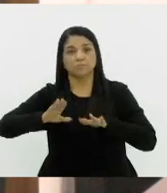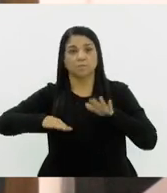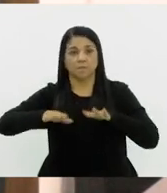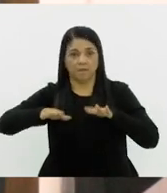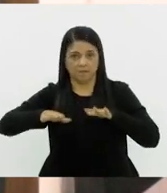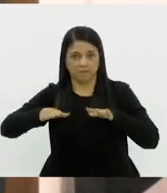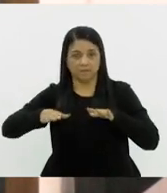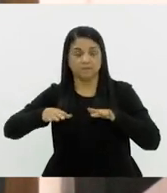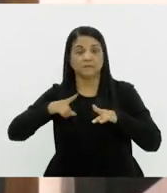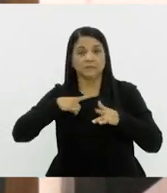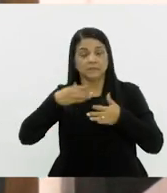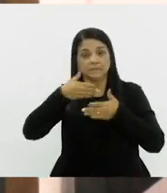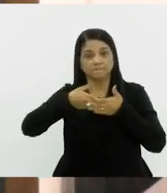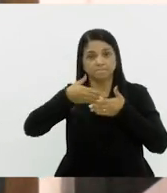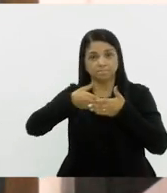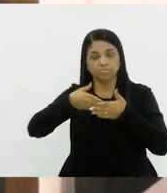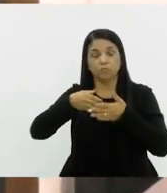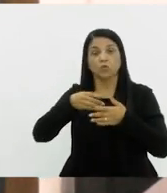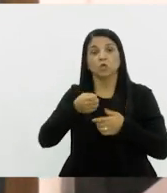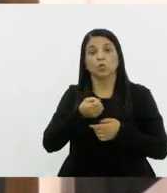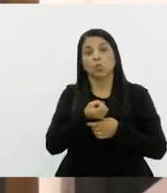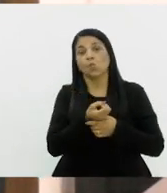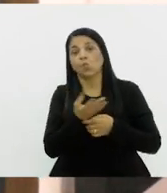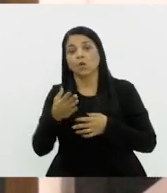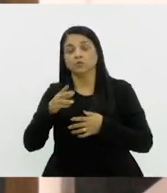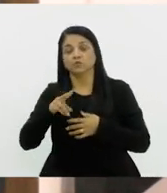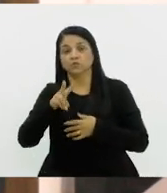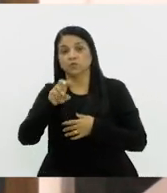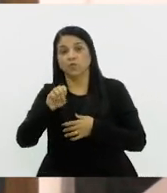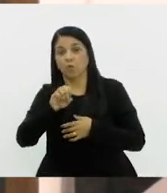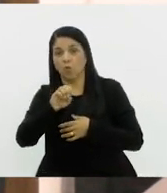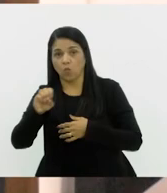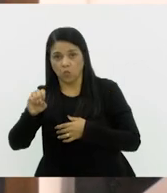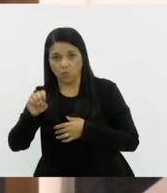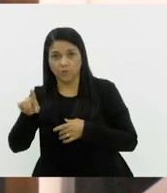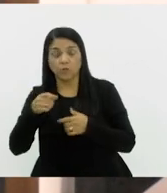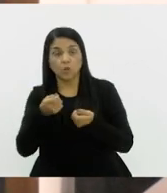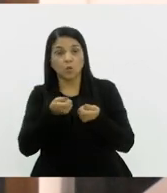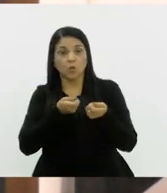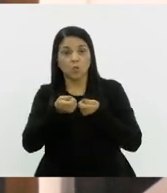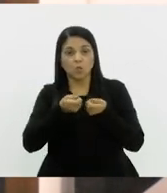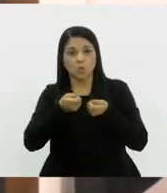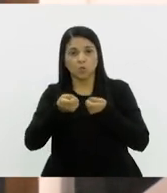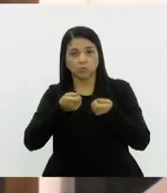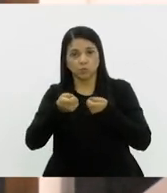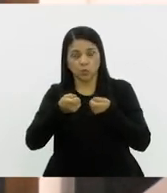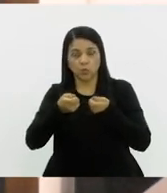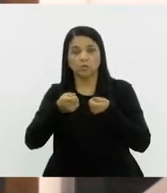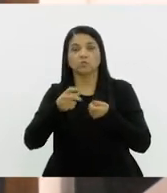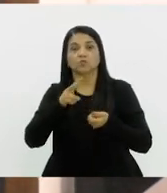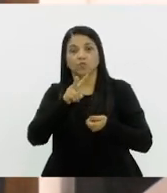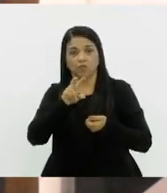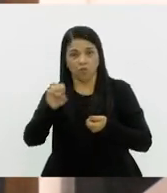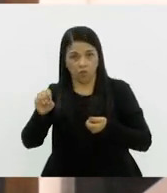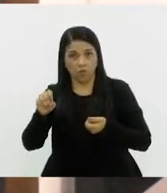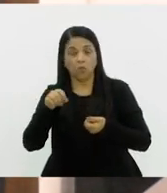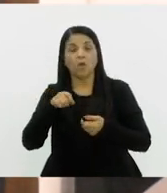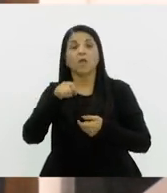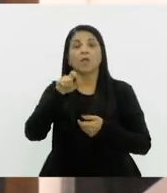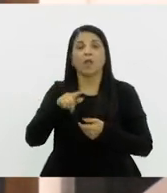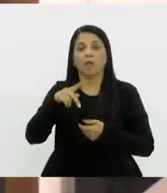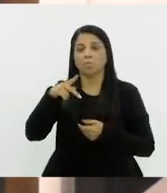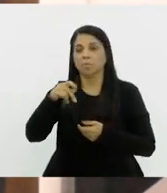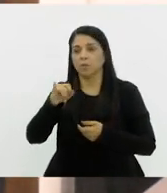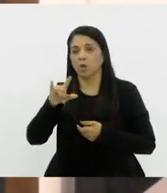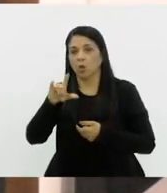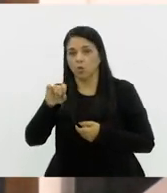que haver restrição do número de voos. Tem que haver controle de cada um desses voos. Quem é o piloto?